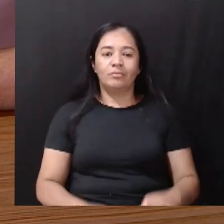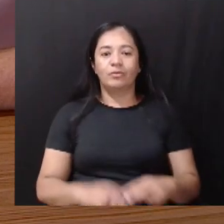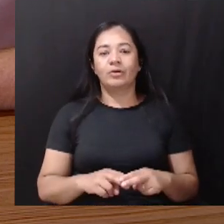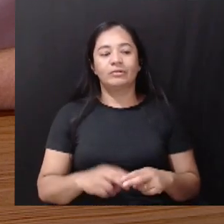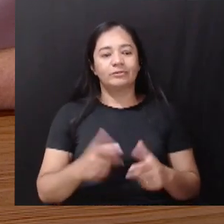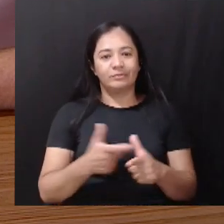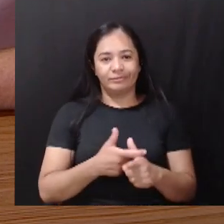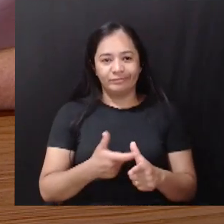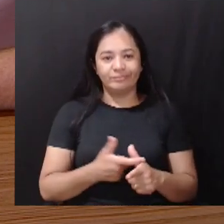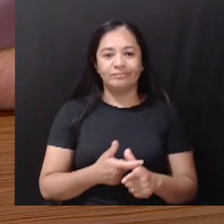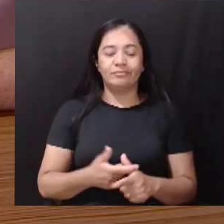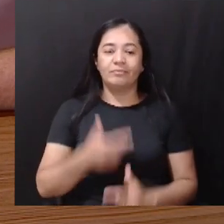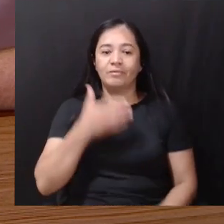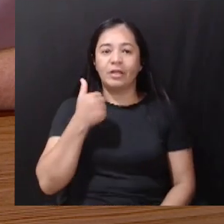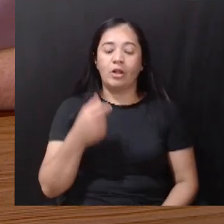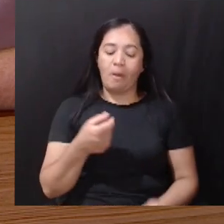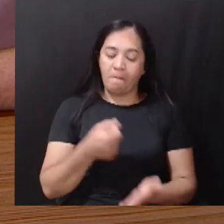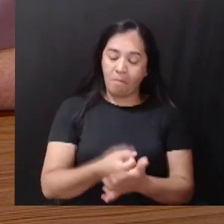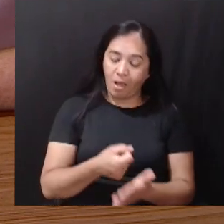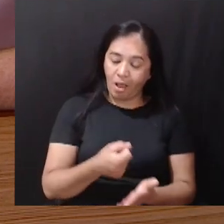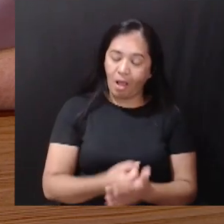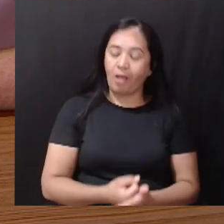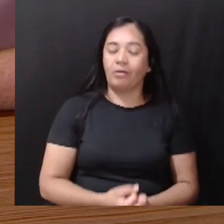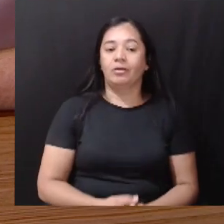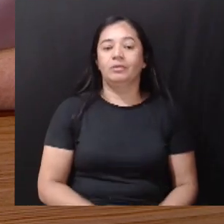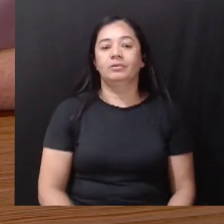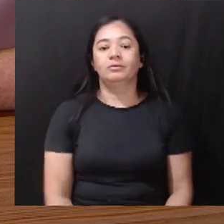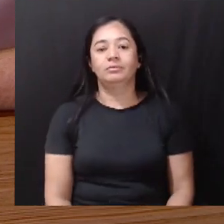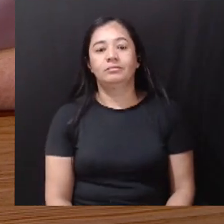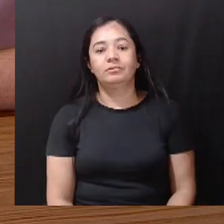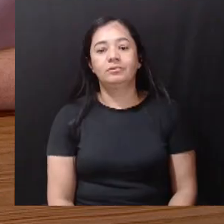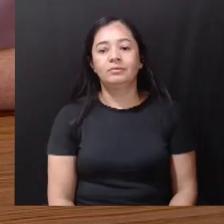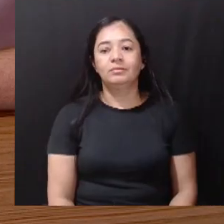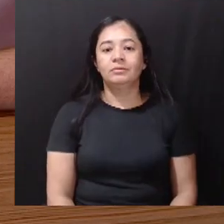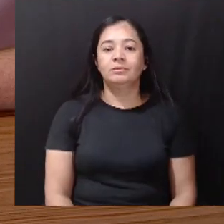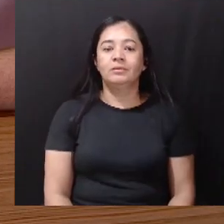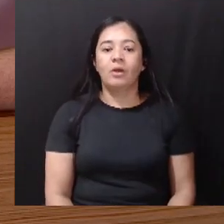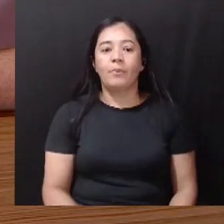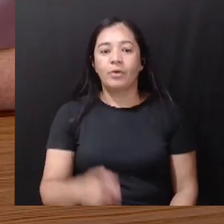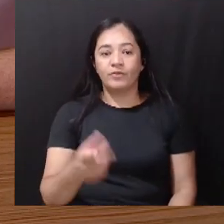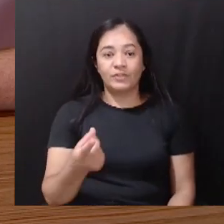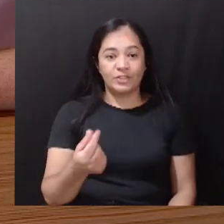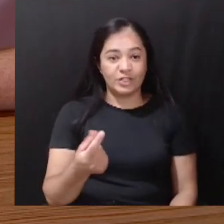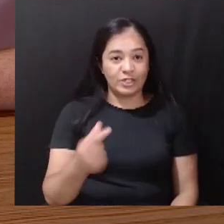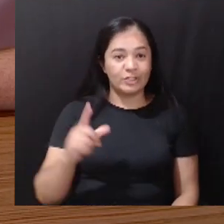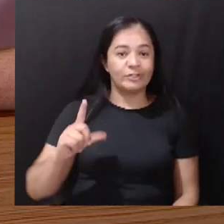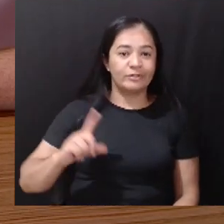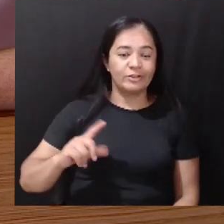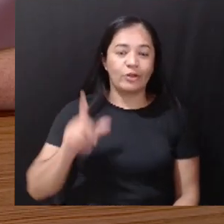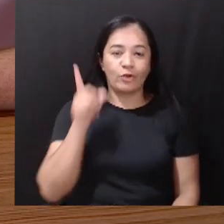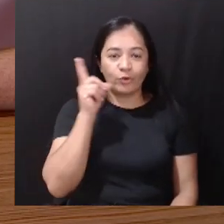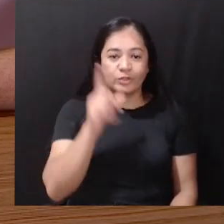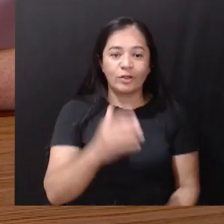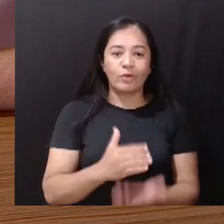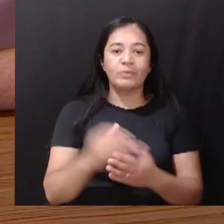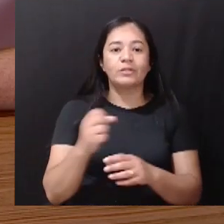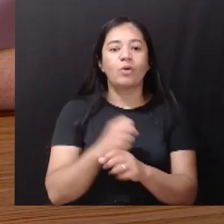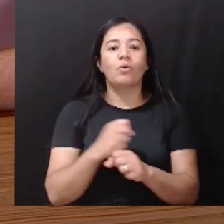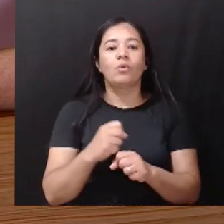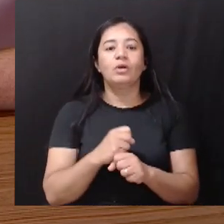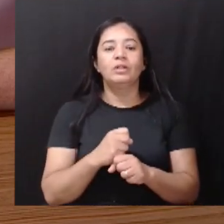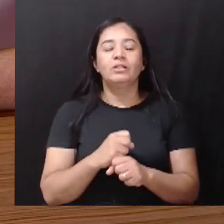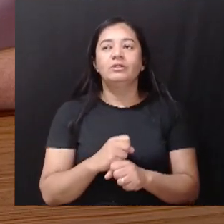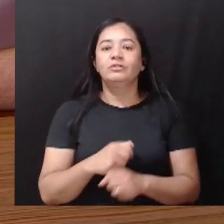Então é a melhor hora para negociar, dado que você vai ter o dinheiro na mão e vai conseguir começar o ano aí